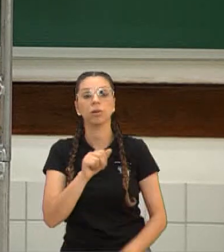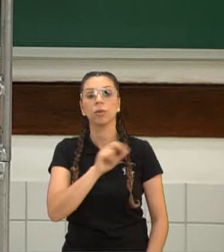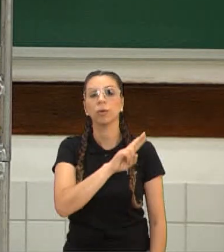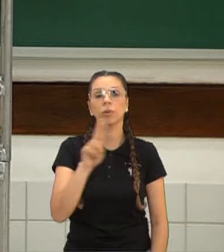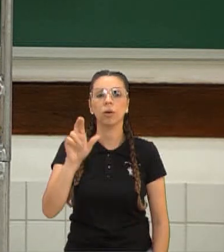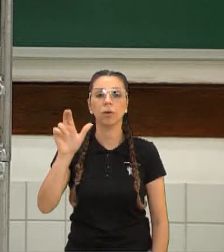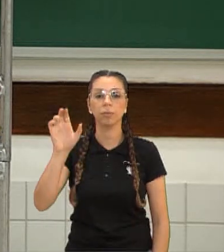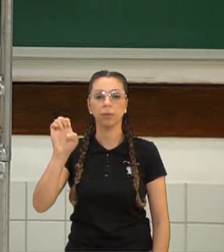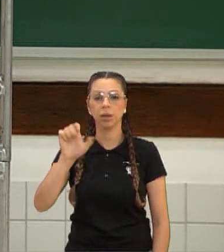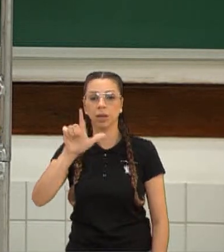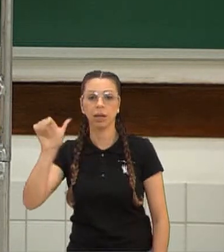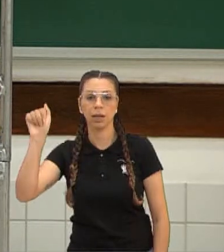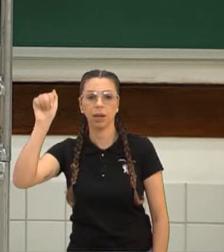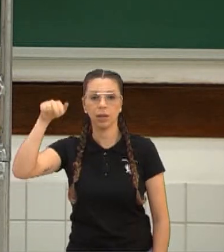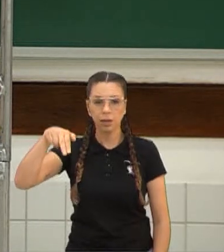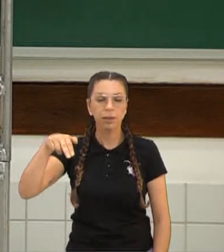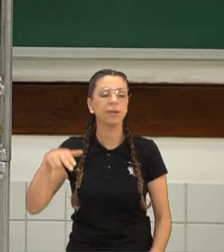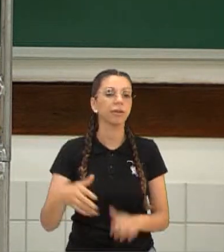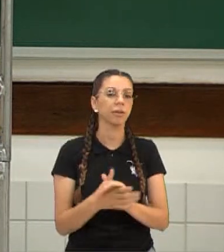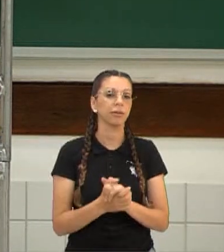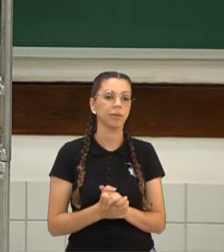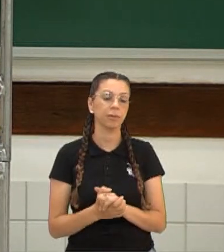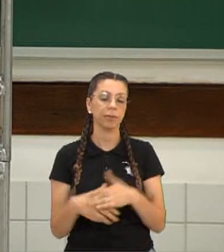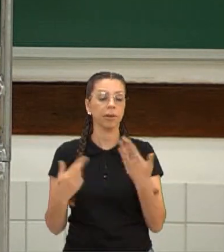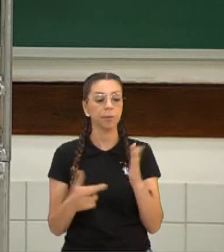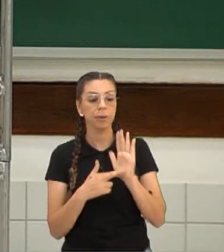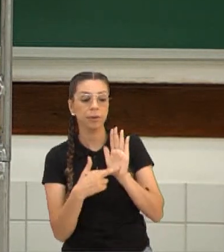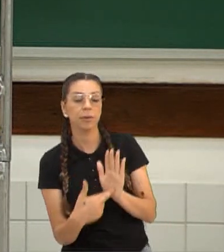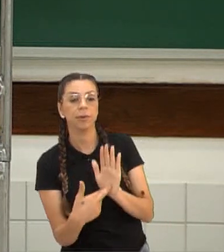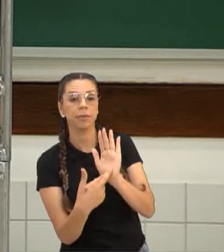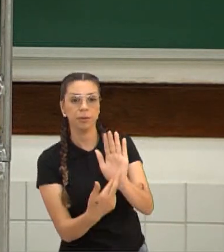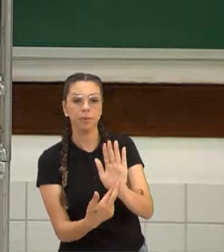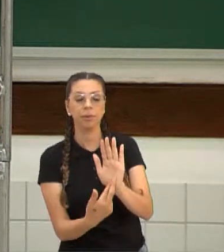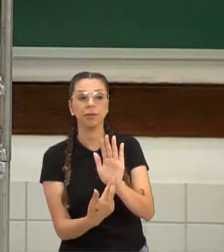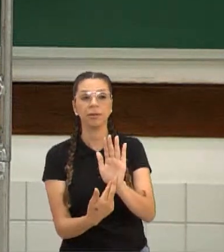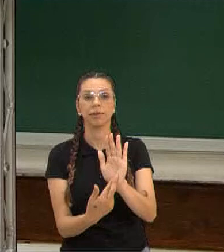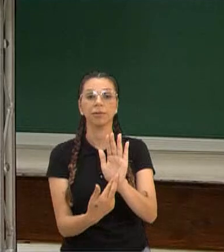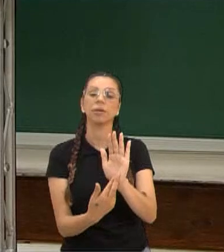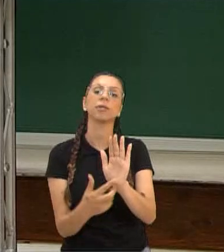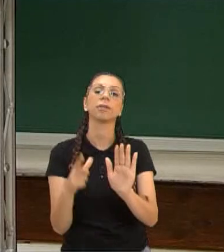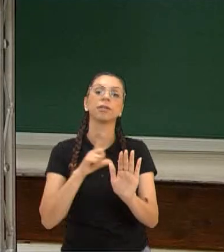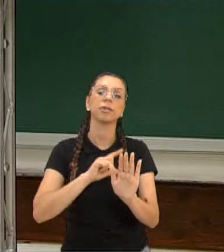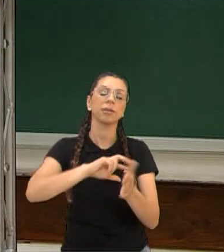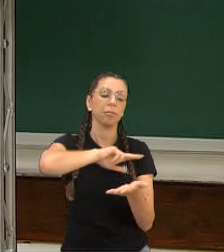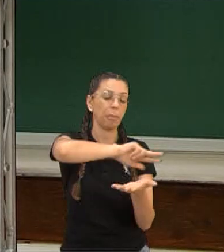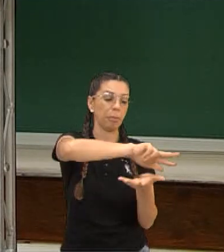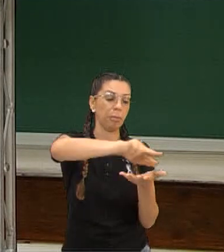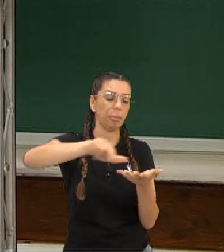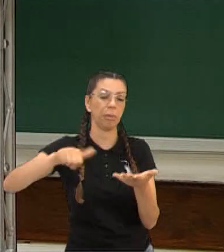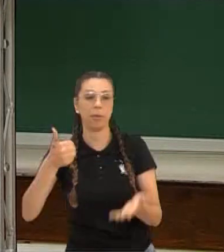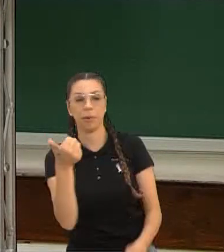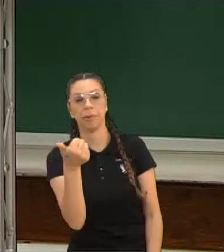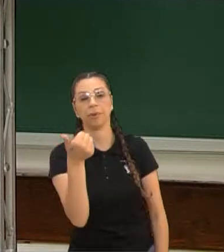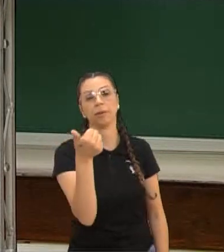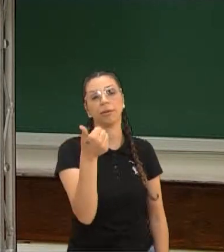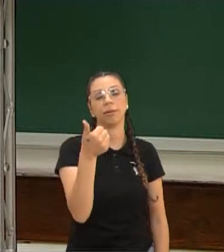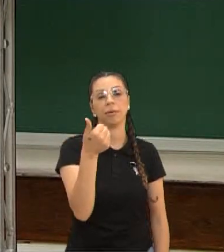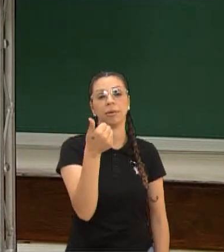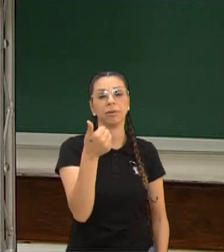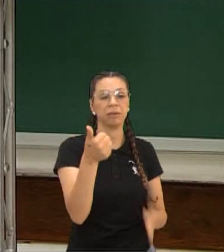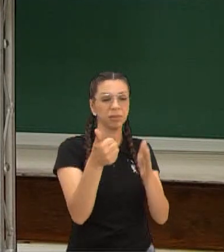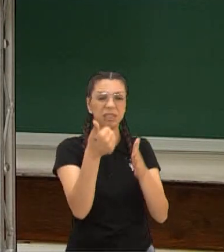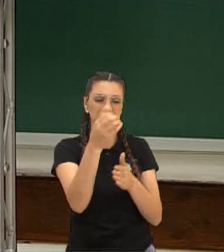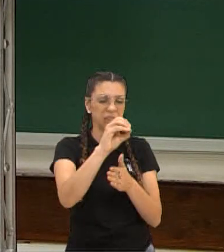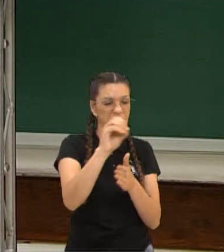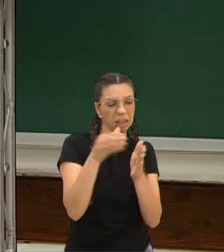engano, né? Que representa, né? A gente faz, em média, 100 e poucas telas, 300 telas por ano. Eu já faço